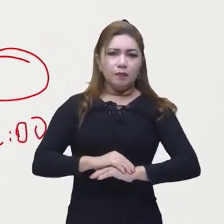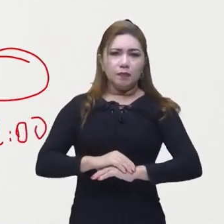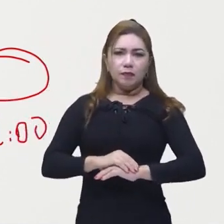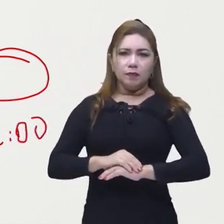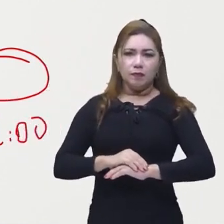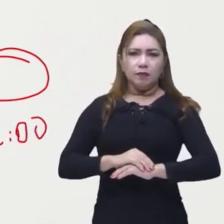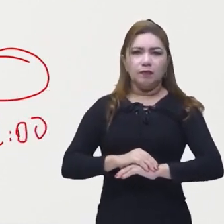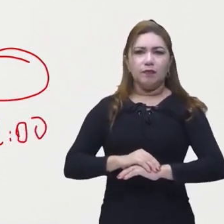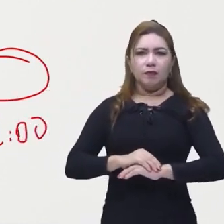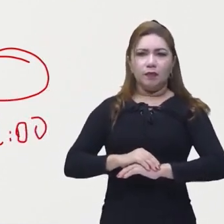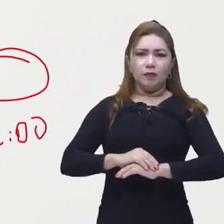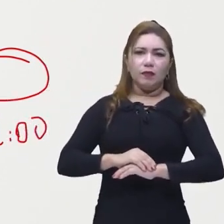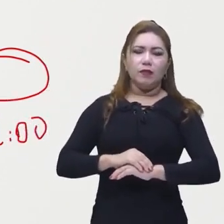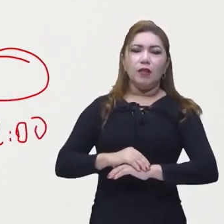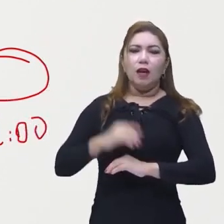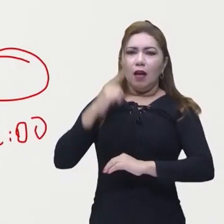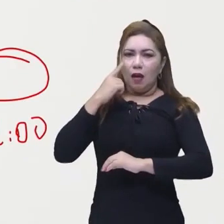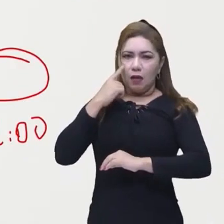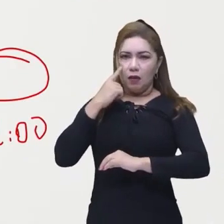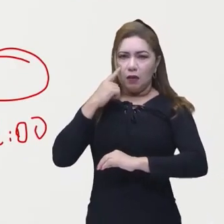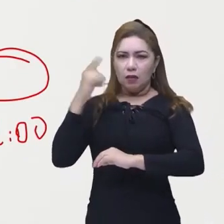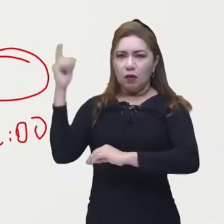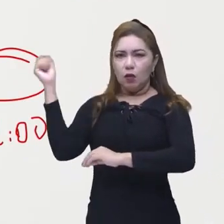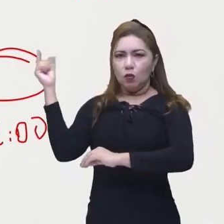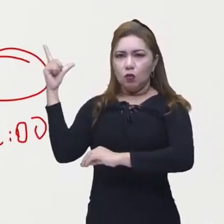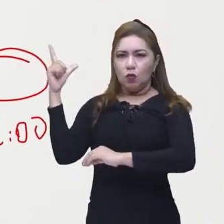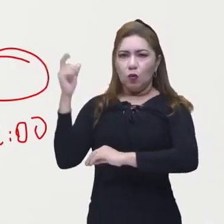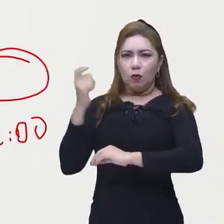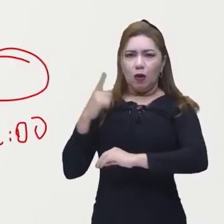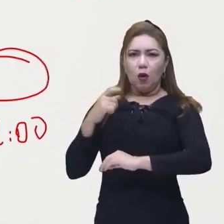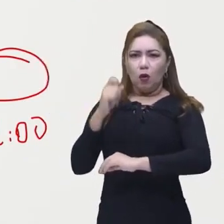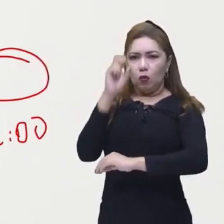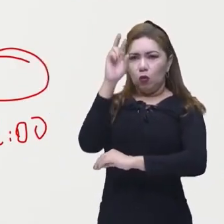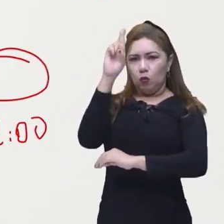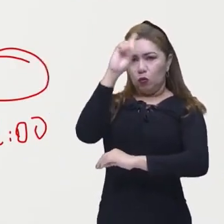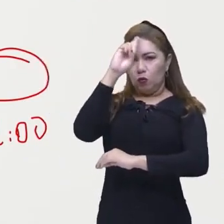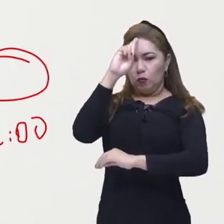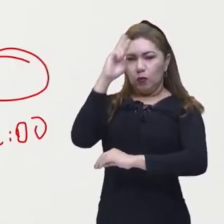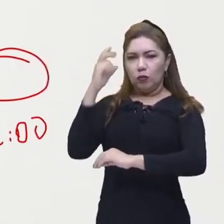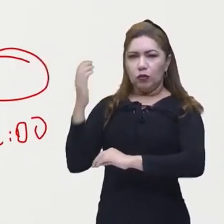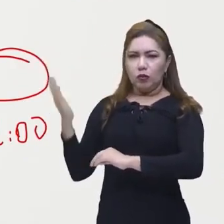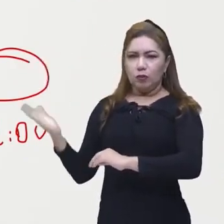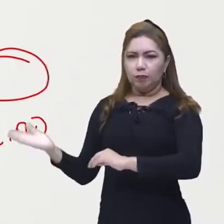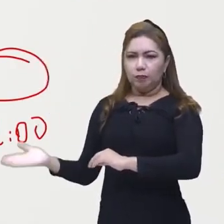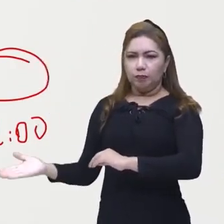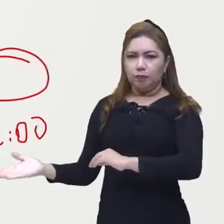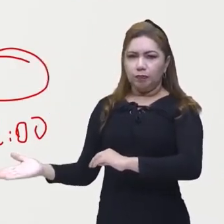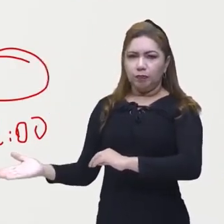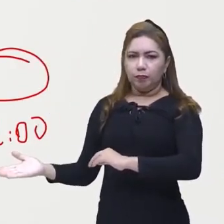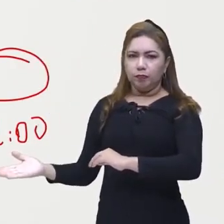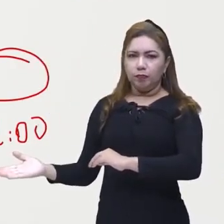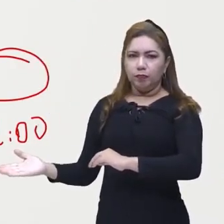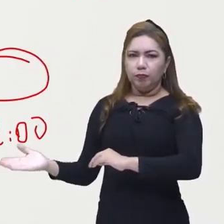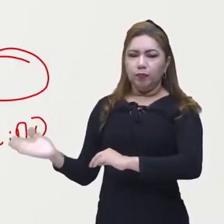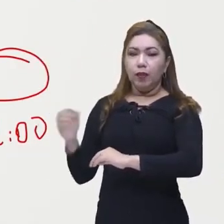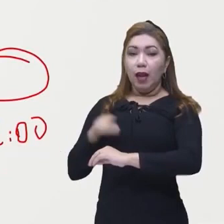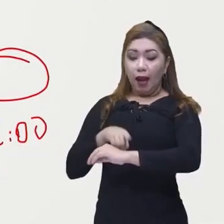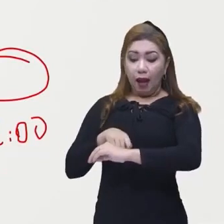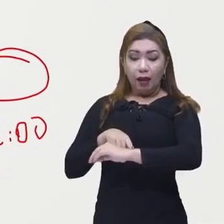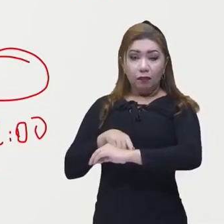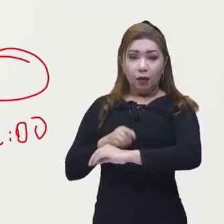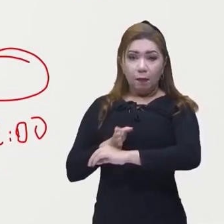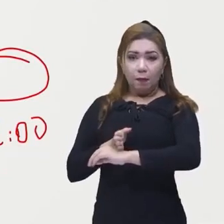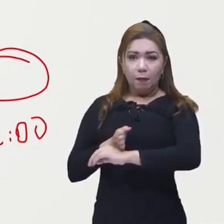meio-dia. Da feita que você ajustar a sombra meio-dia e ela já esteja aqui, você pode deixar o relógio de sol parado e ele vai fazer as